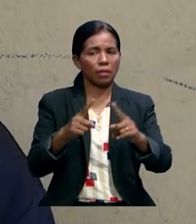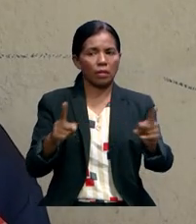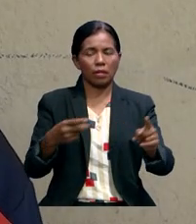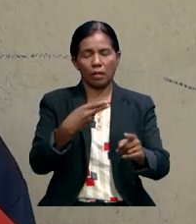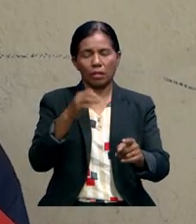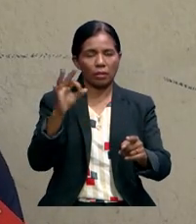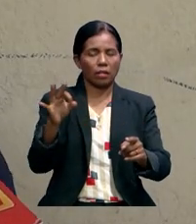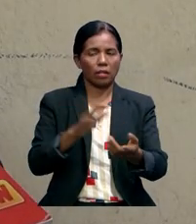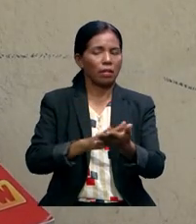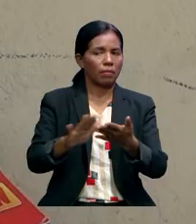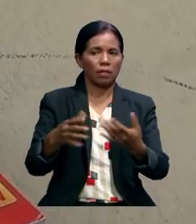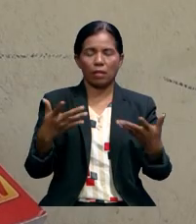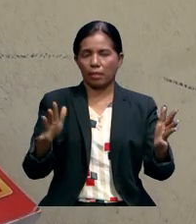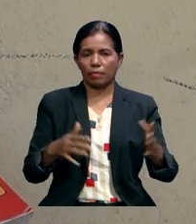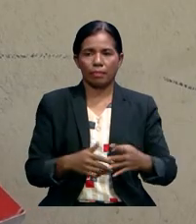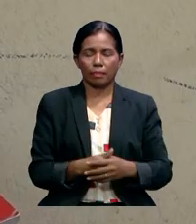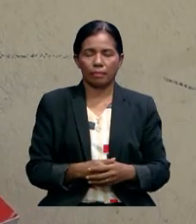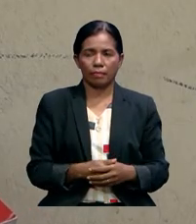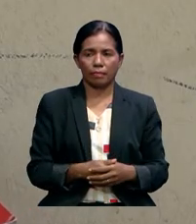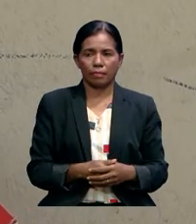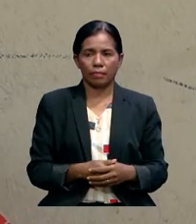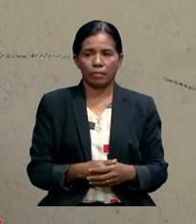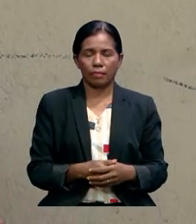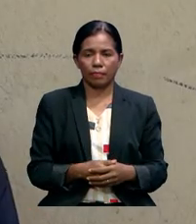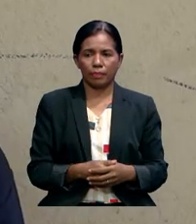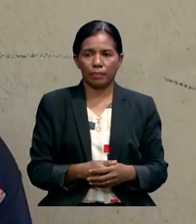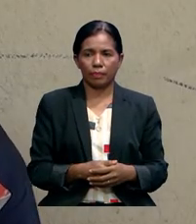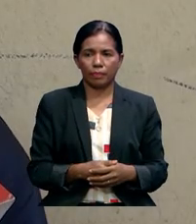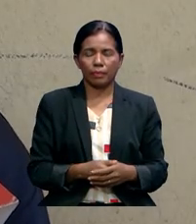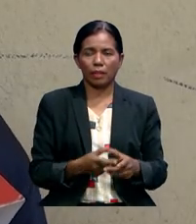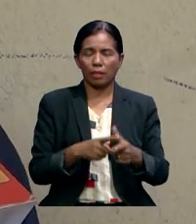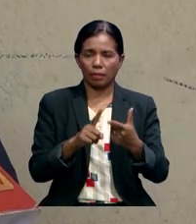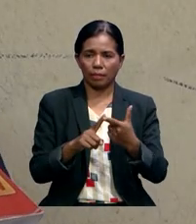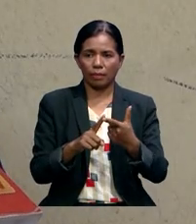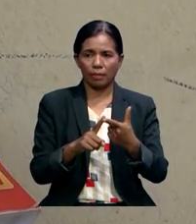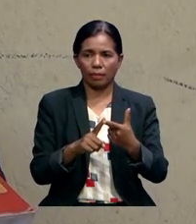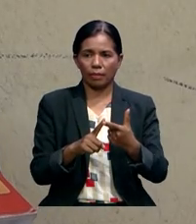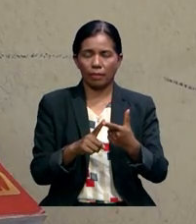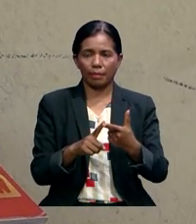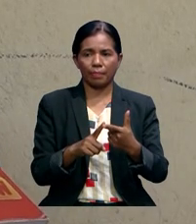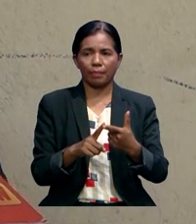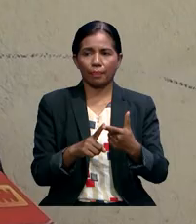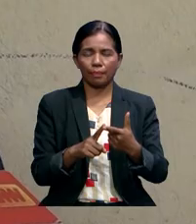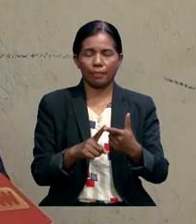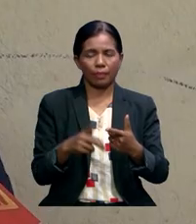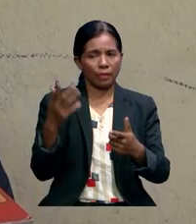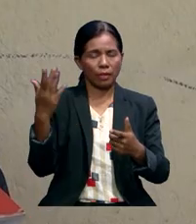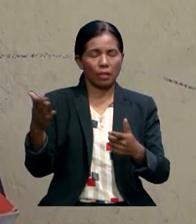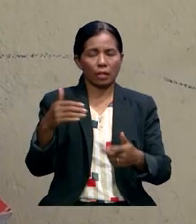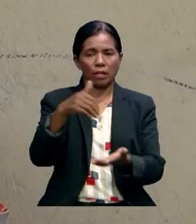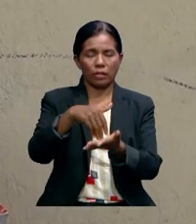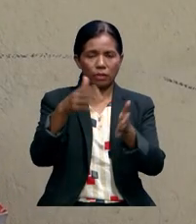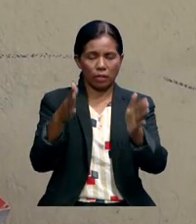sanitária, a nossa toalha, agora a nossa. Depois, dar uma, a nossa alunos